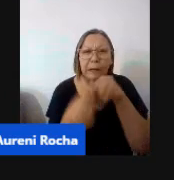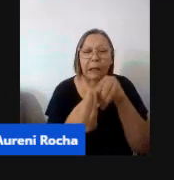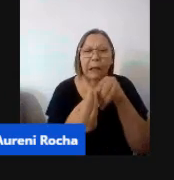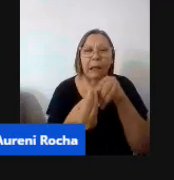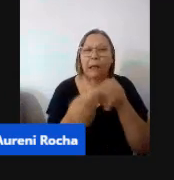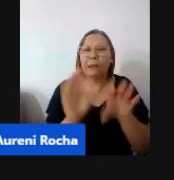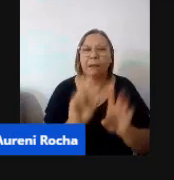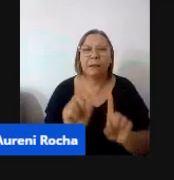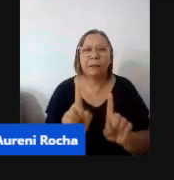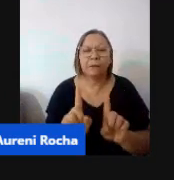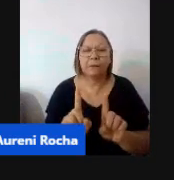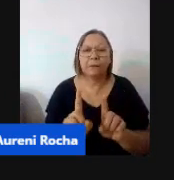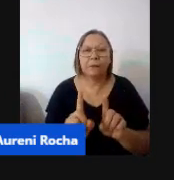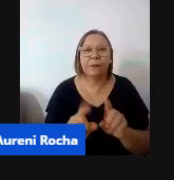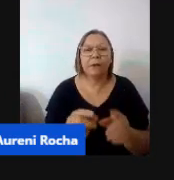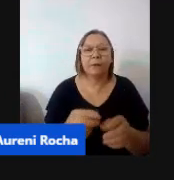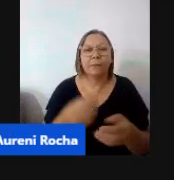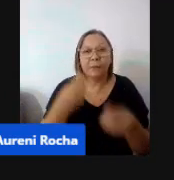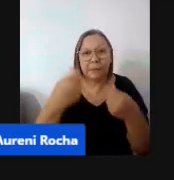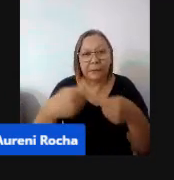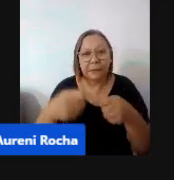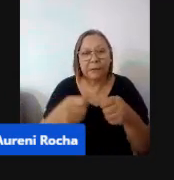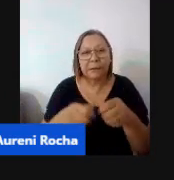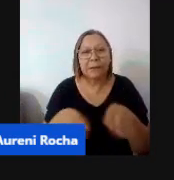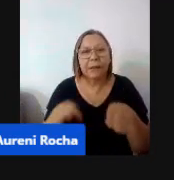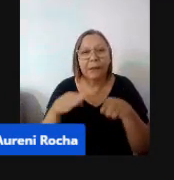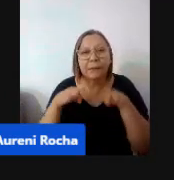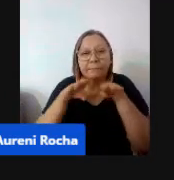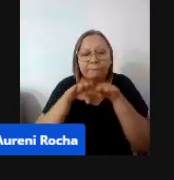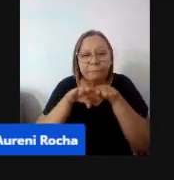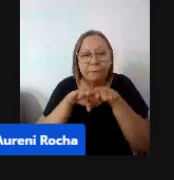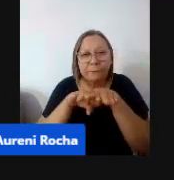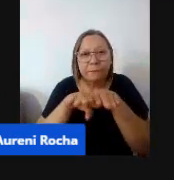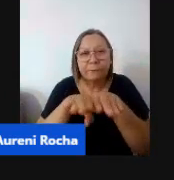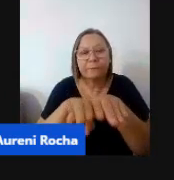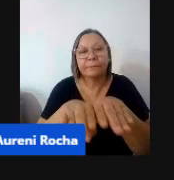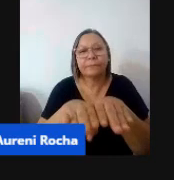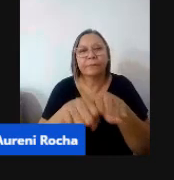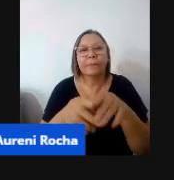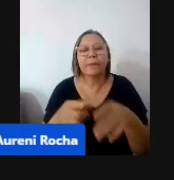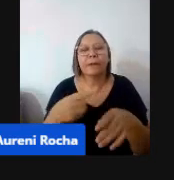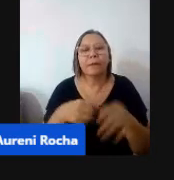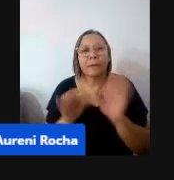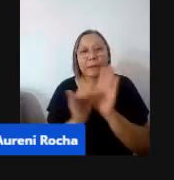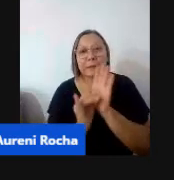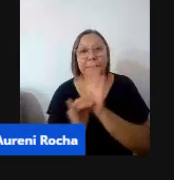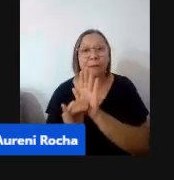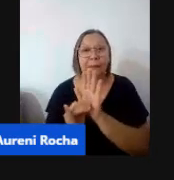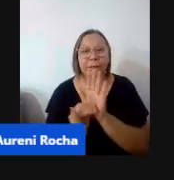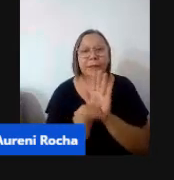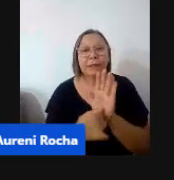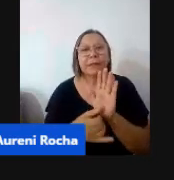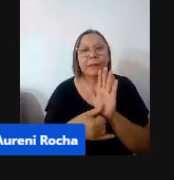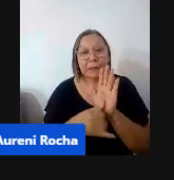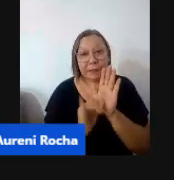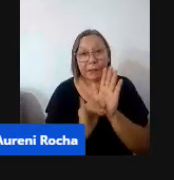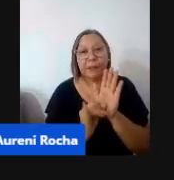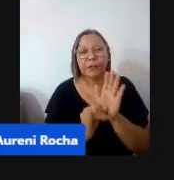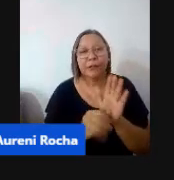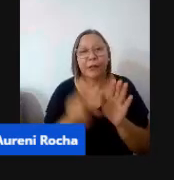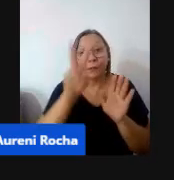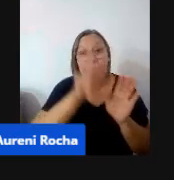essa fluidez. E vocês vão observar ao longo dessa apresentação que essa identidade visual, ela se mantém, né, por meio